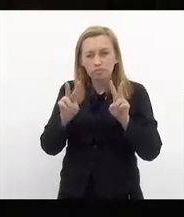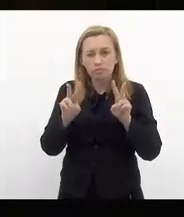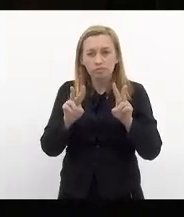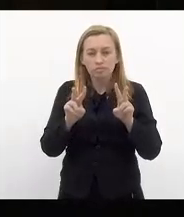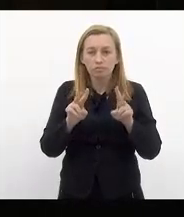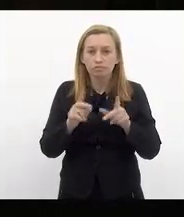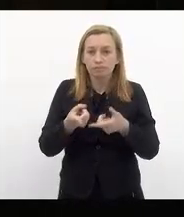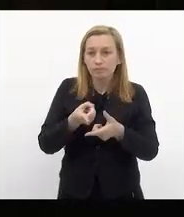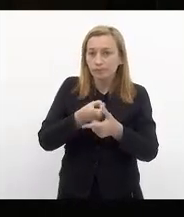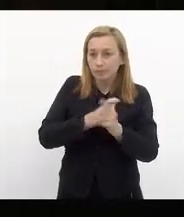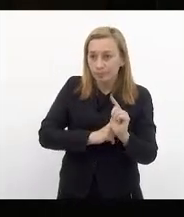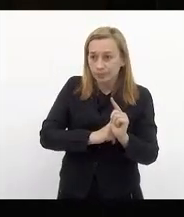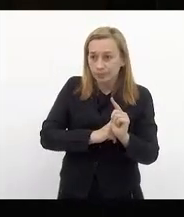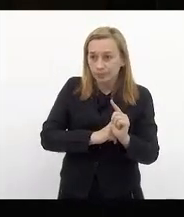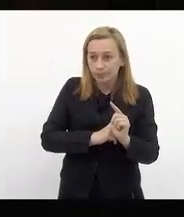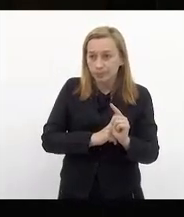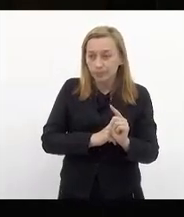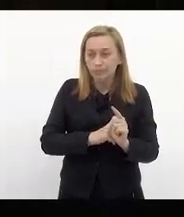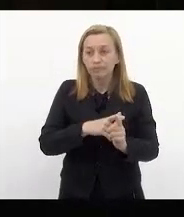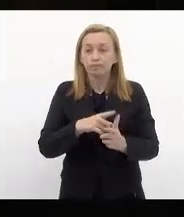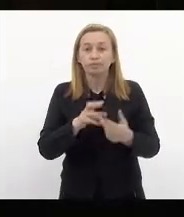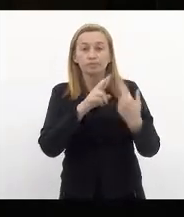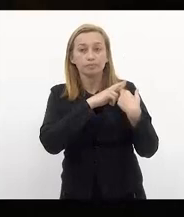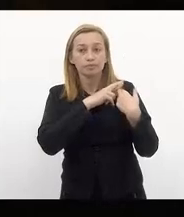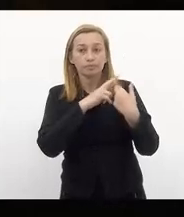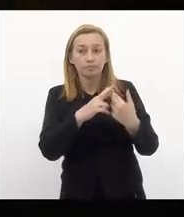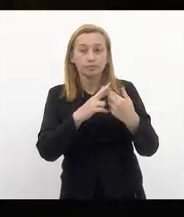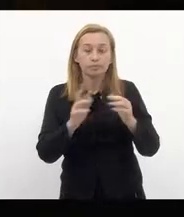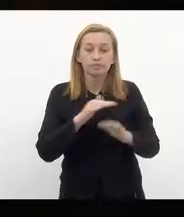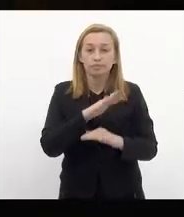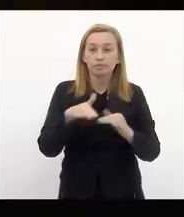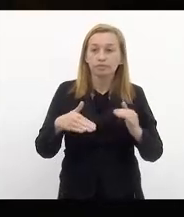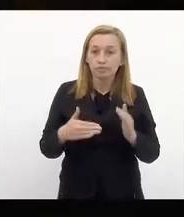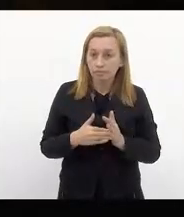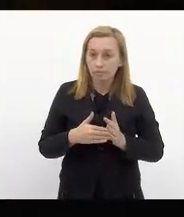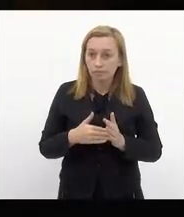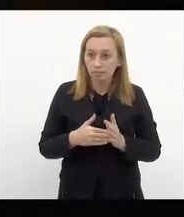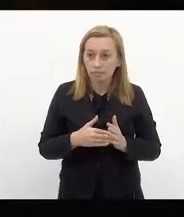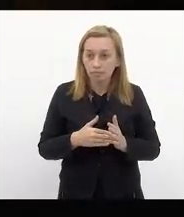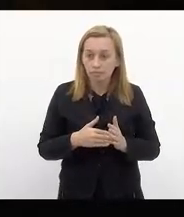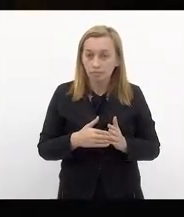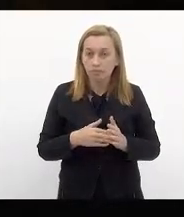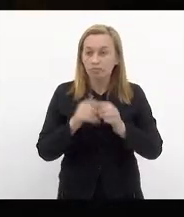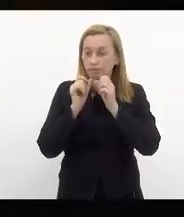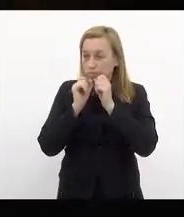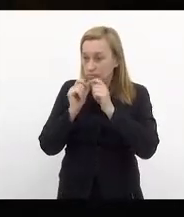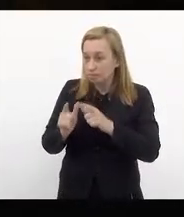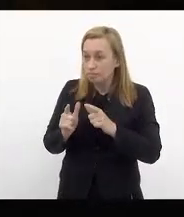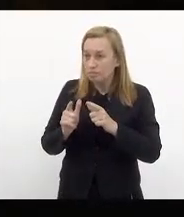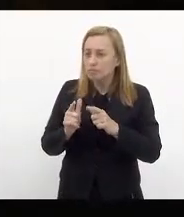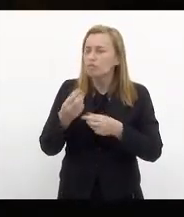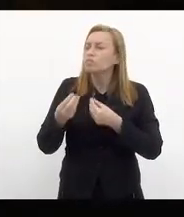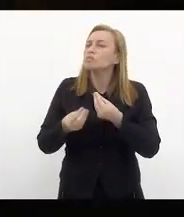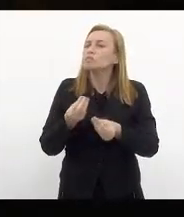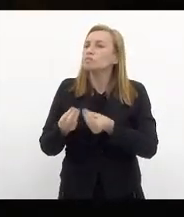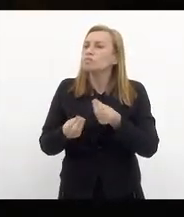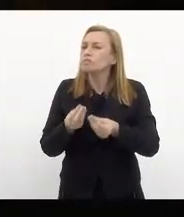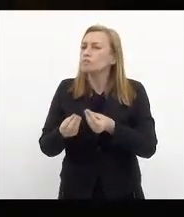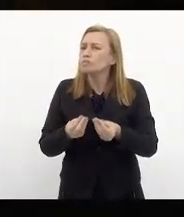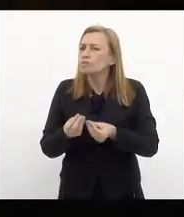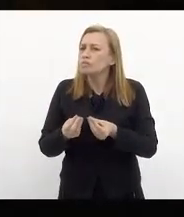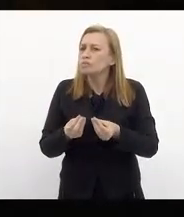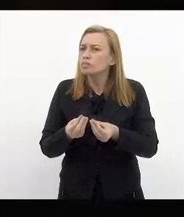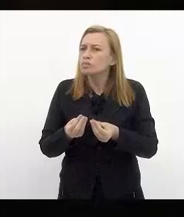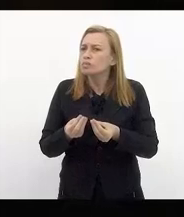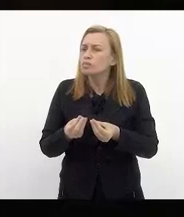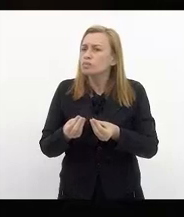essa dívida e traz a responsabilidade para todos os entes para questionar como esse montante